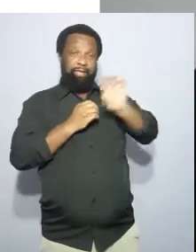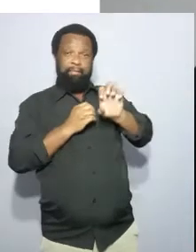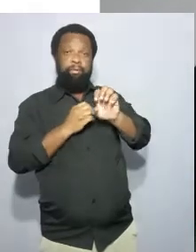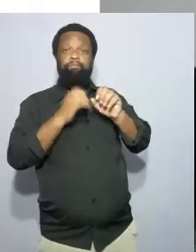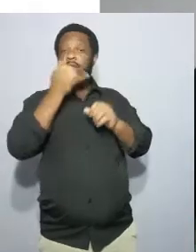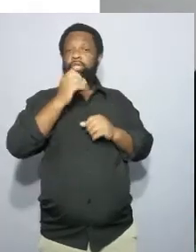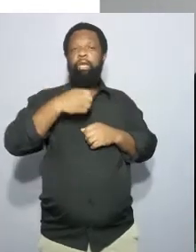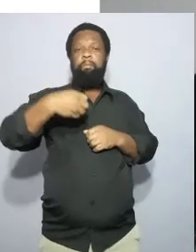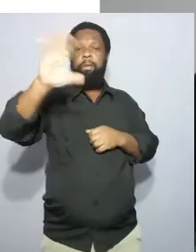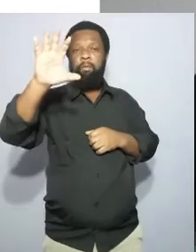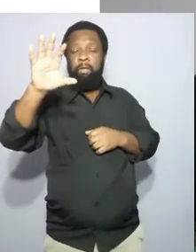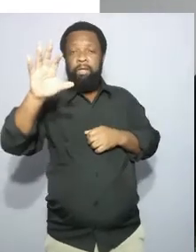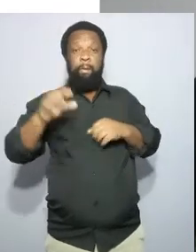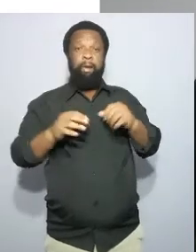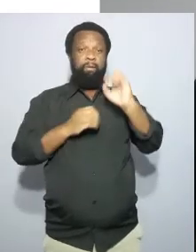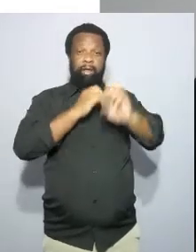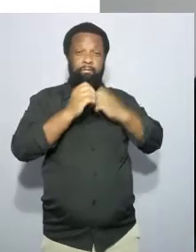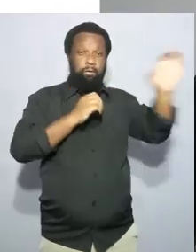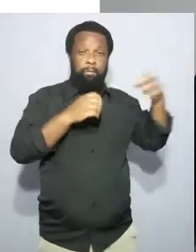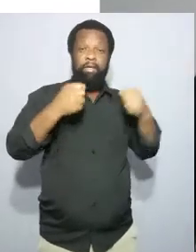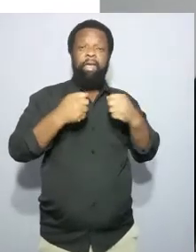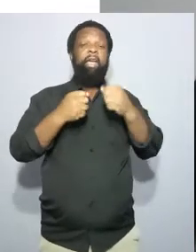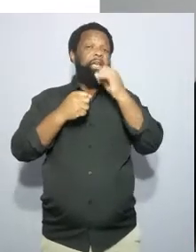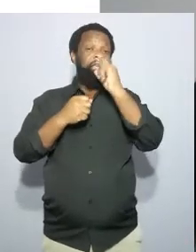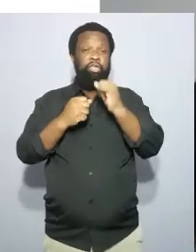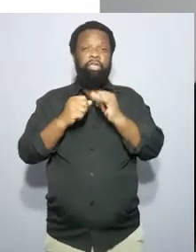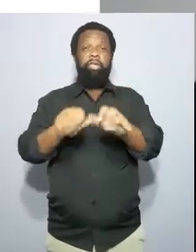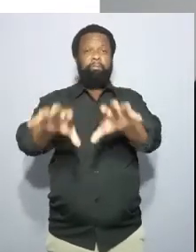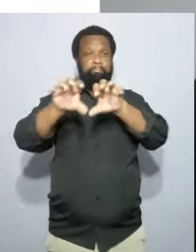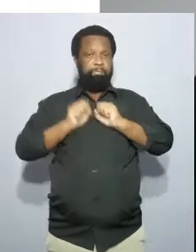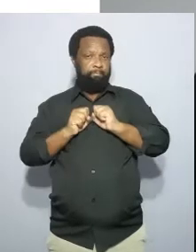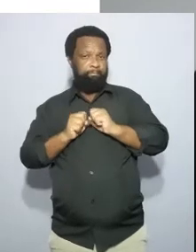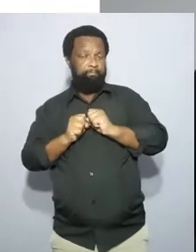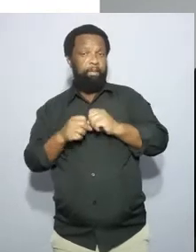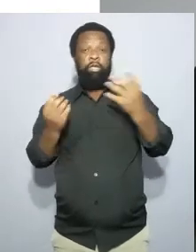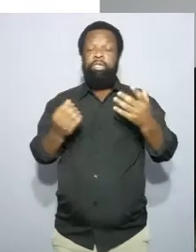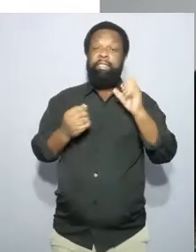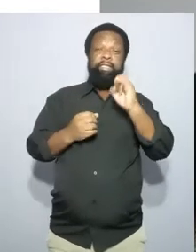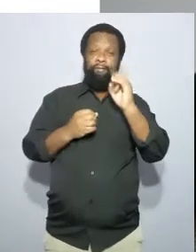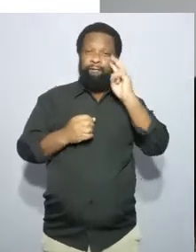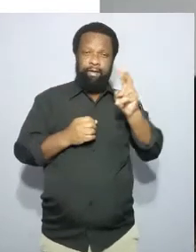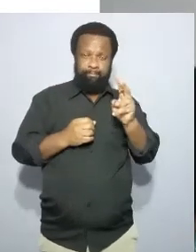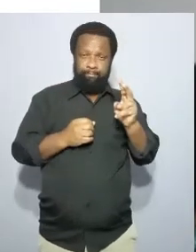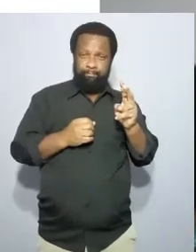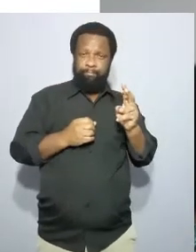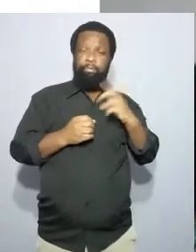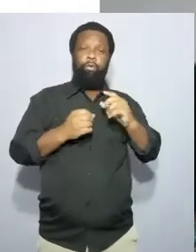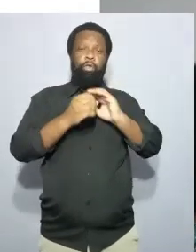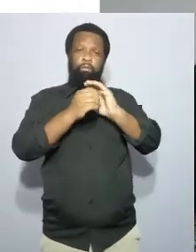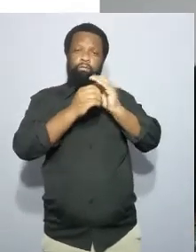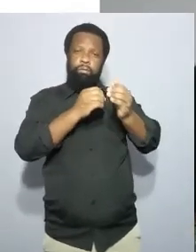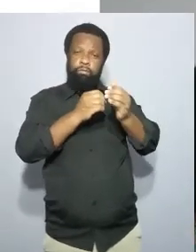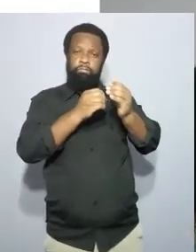passa de um nível com maior energia para um nível de menor energia, nesse salto, de volta,